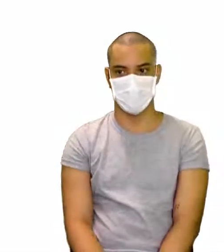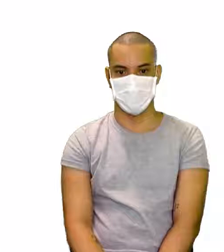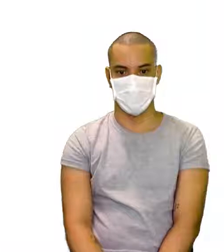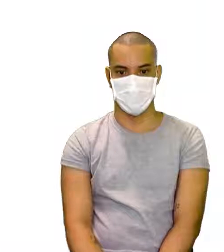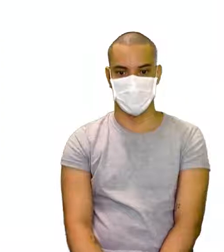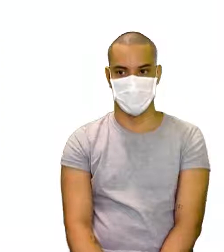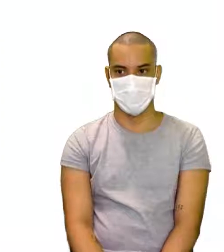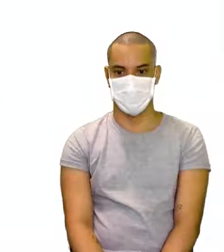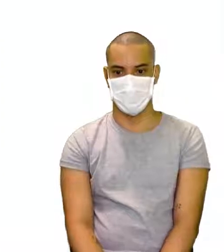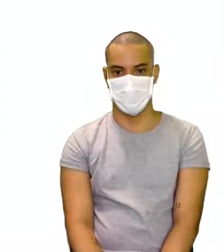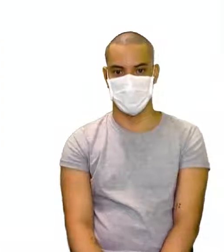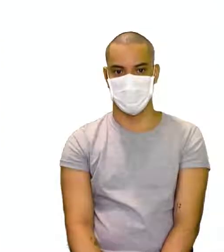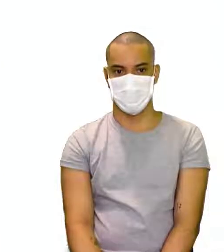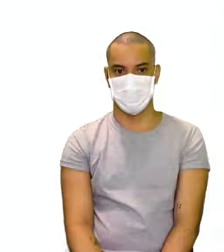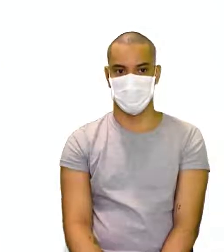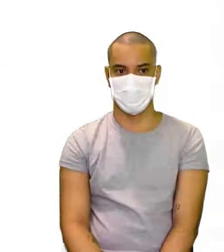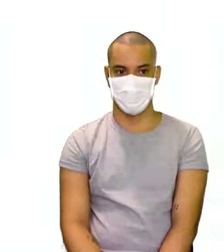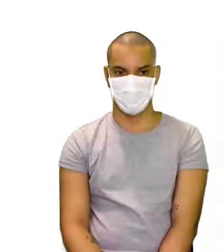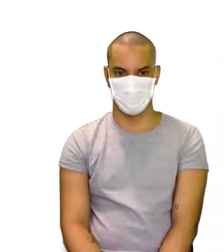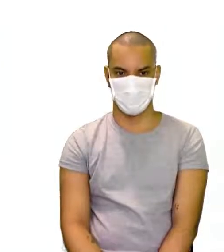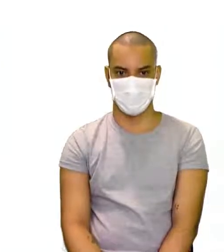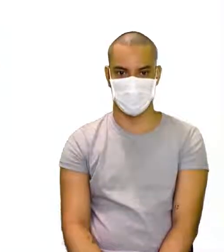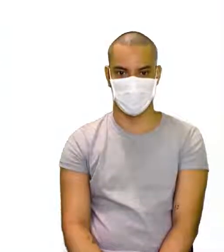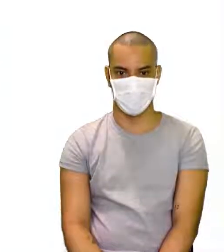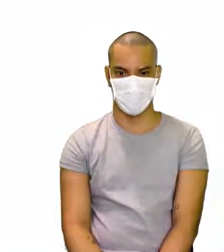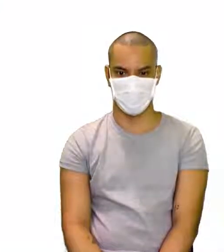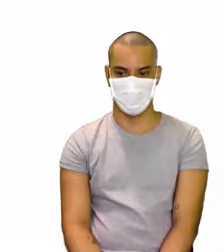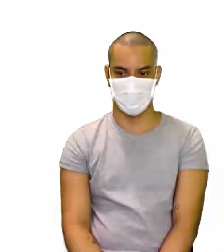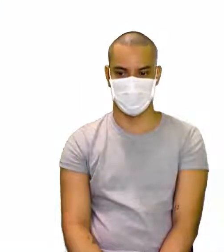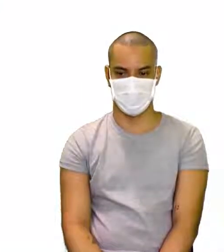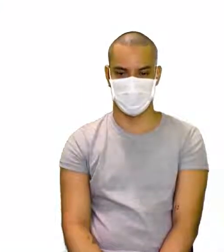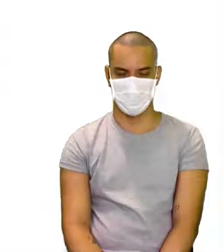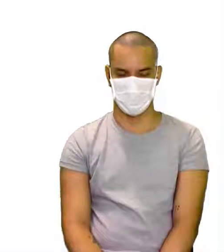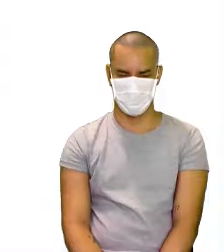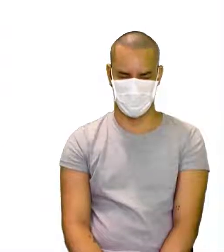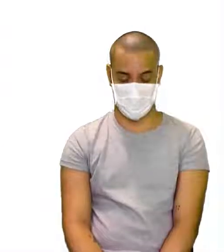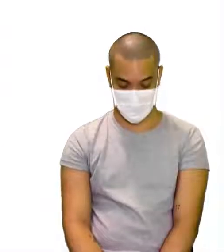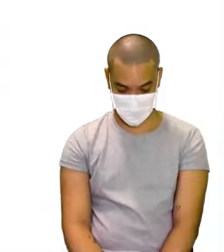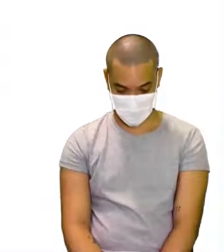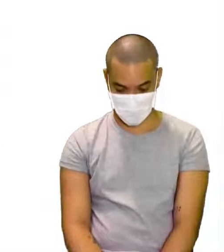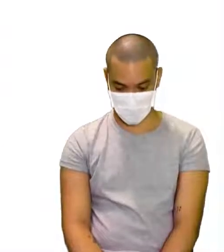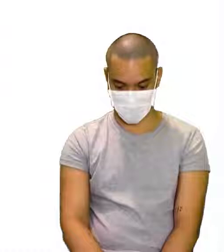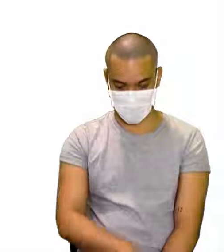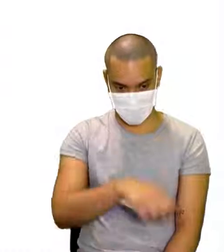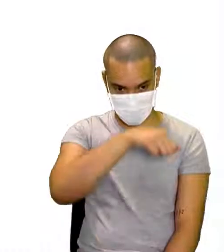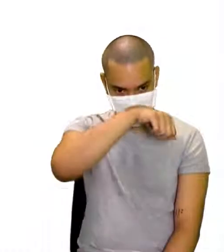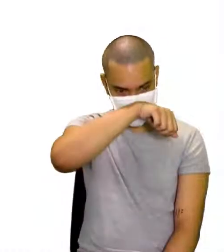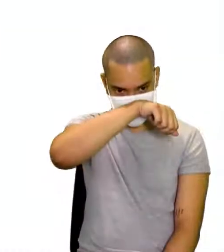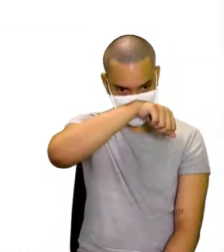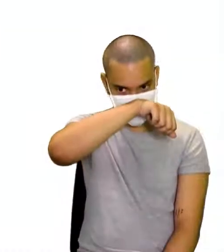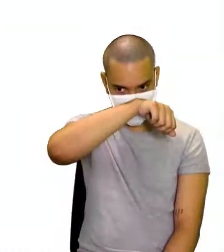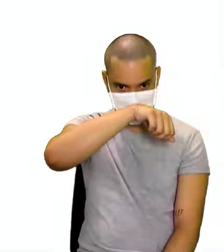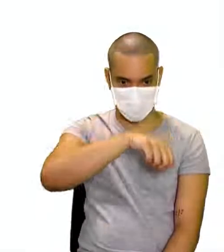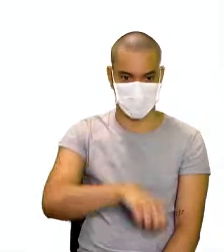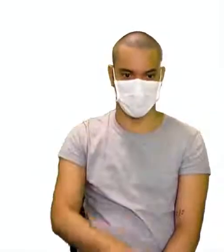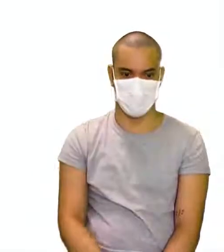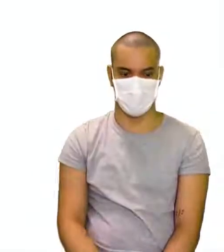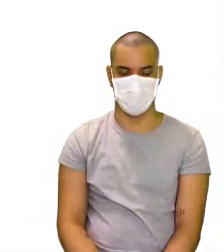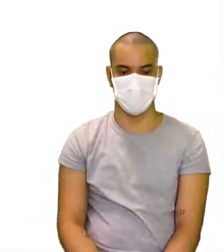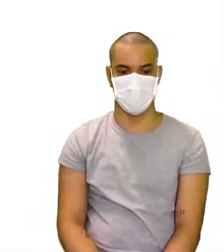E vamos colocar o nosso vetor. Então, vocês podem ver, olha só, tangente a cada pontinho desse.